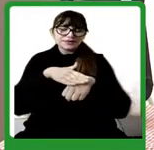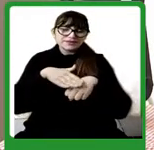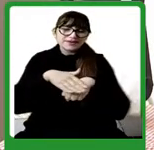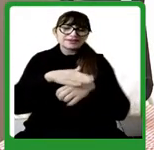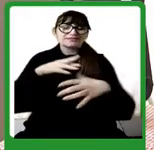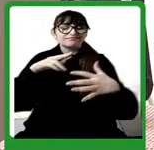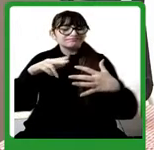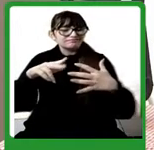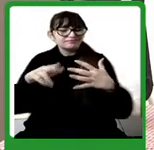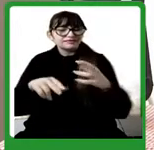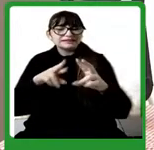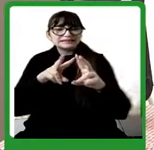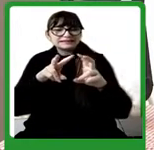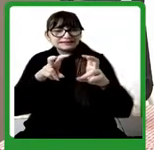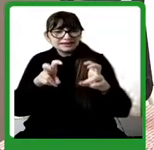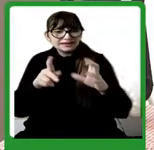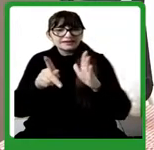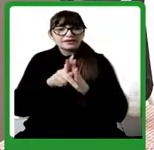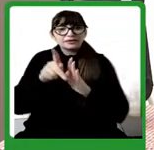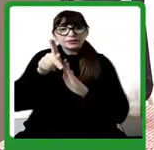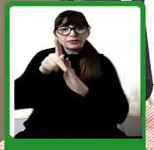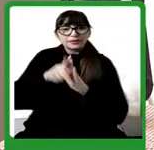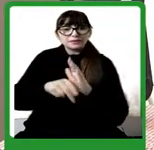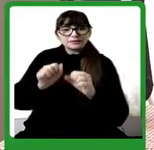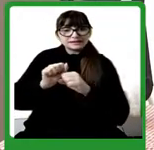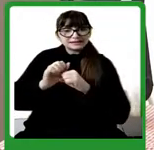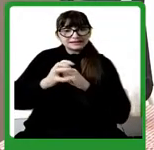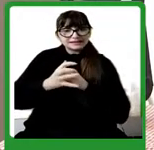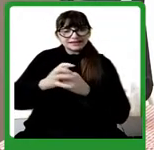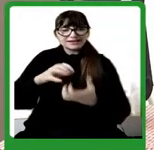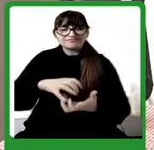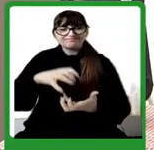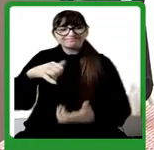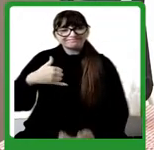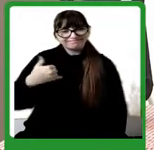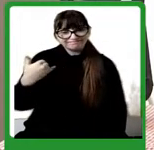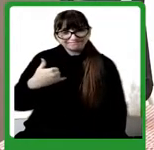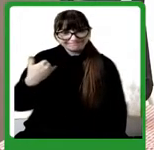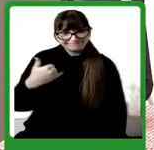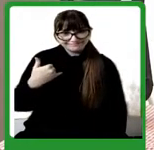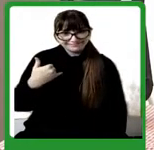no programa Sicredi Longevidade da Sicredi Alto Uruguai.